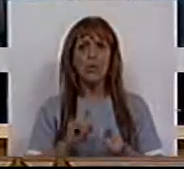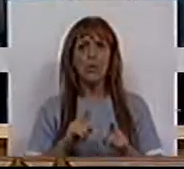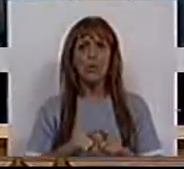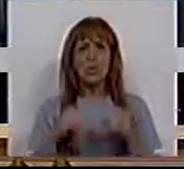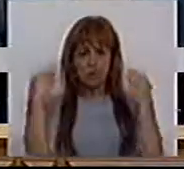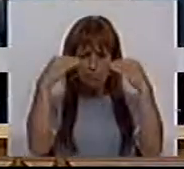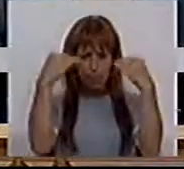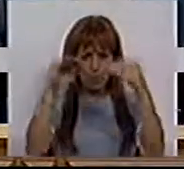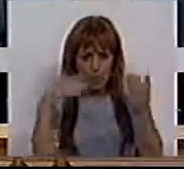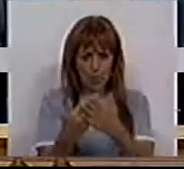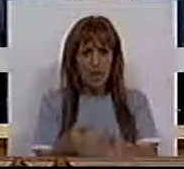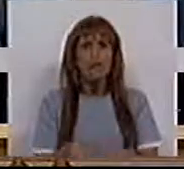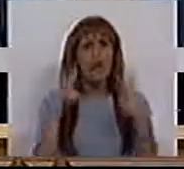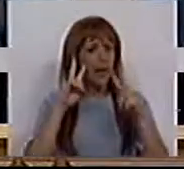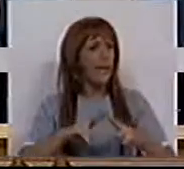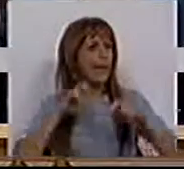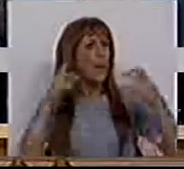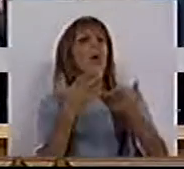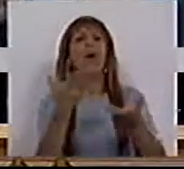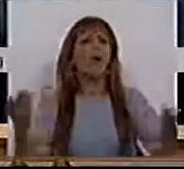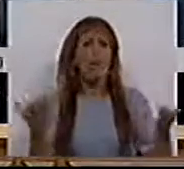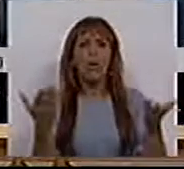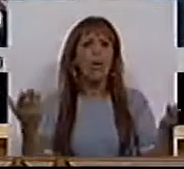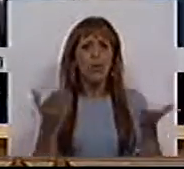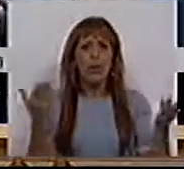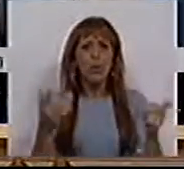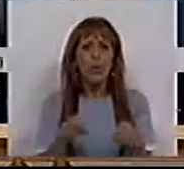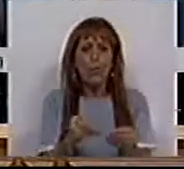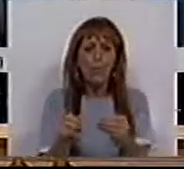de transmissão de conhecimentos encontre